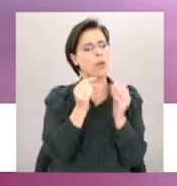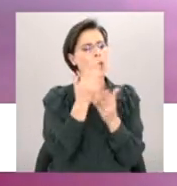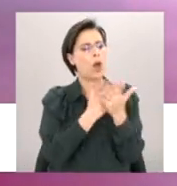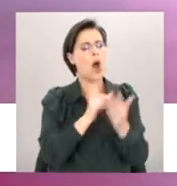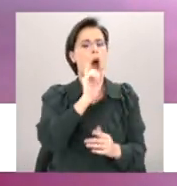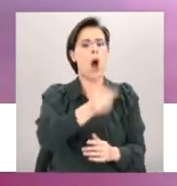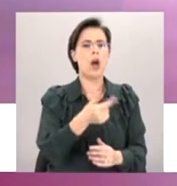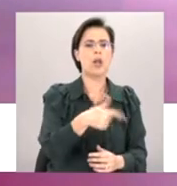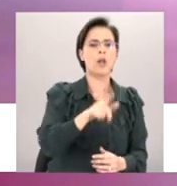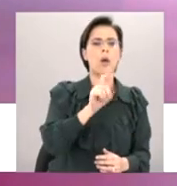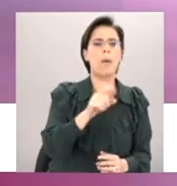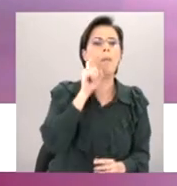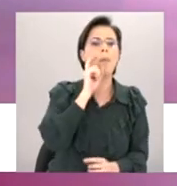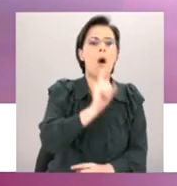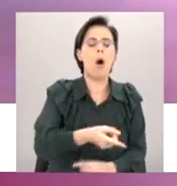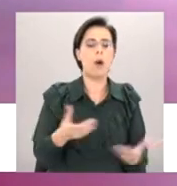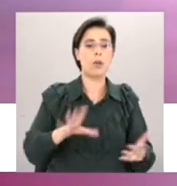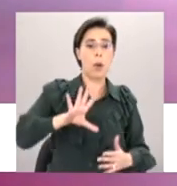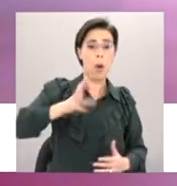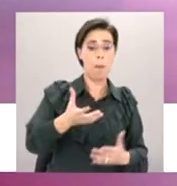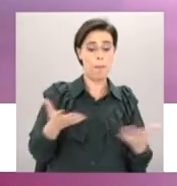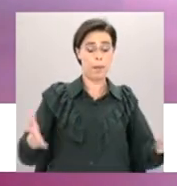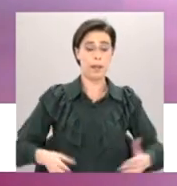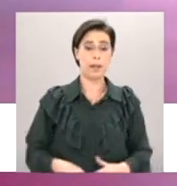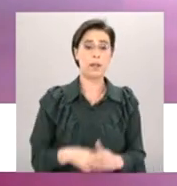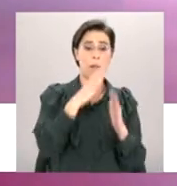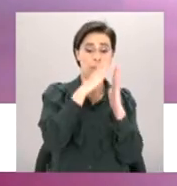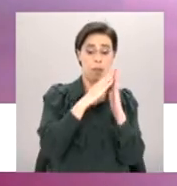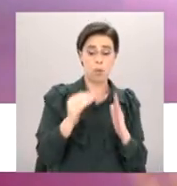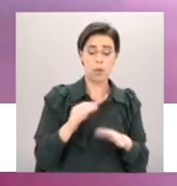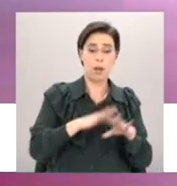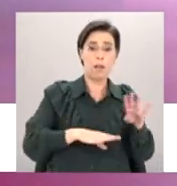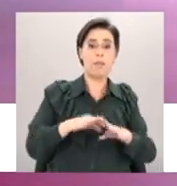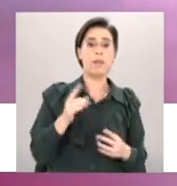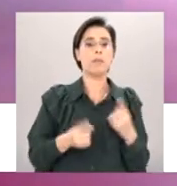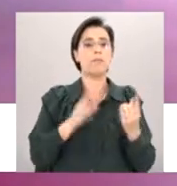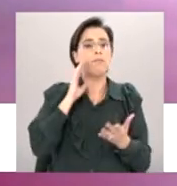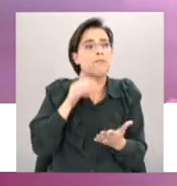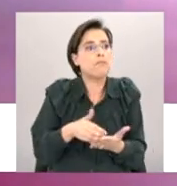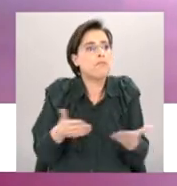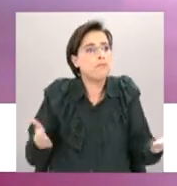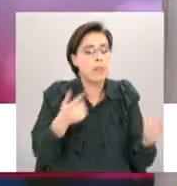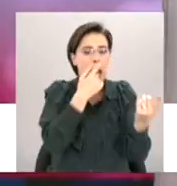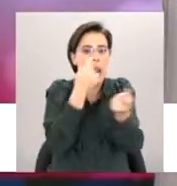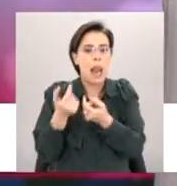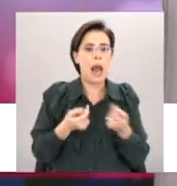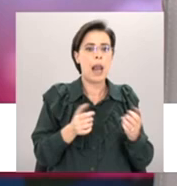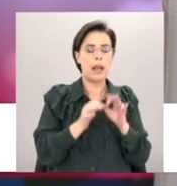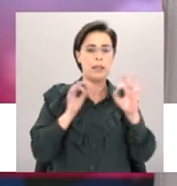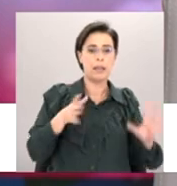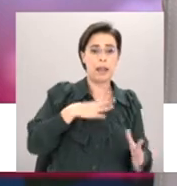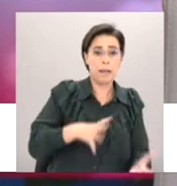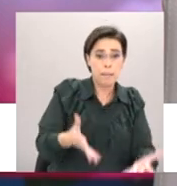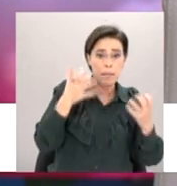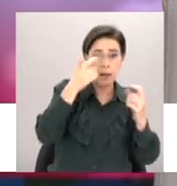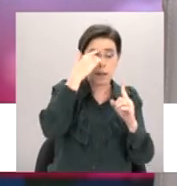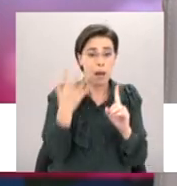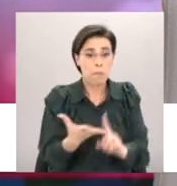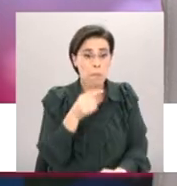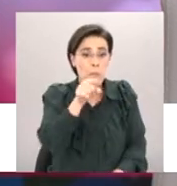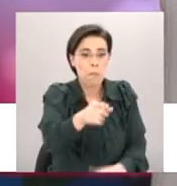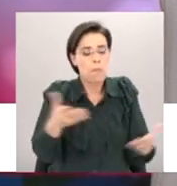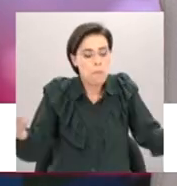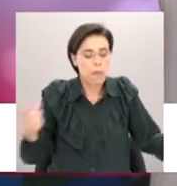econômico que o bloco de esquerda defende Qual é o país onde este modelo econômico produziu algum resultado parecido com aqueles que diz que querem fingir